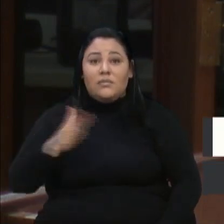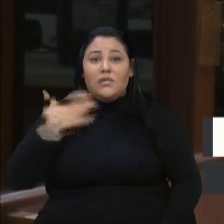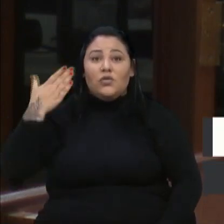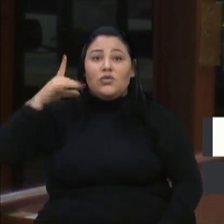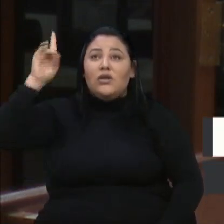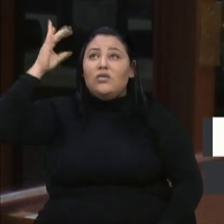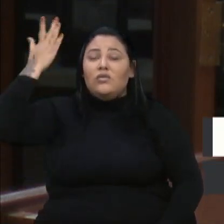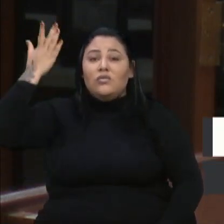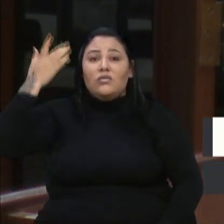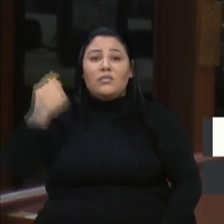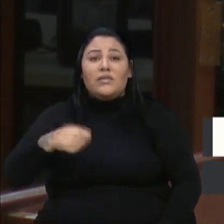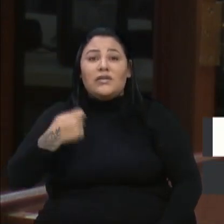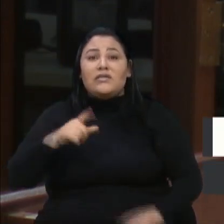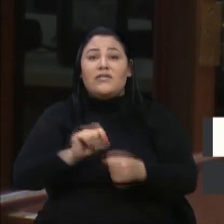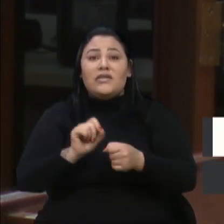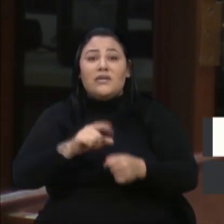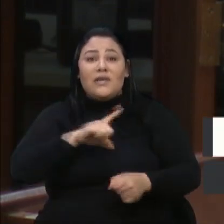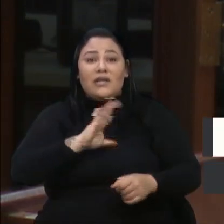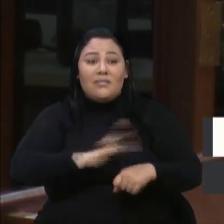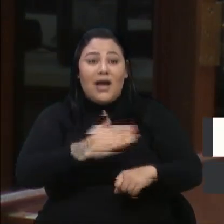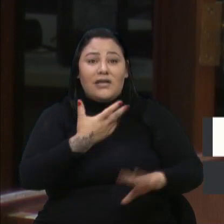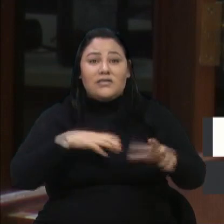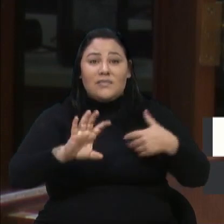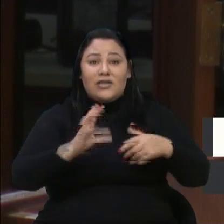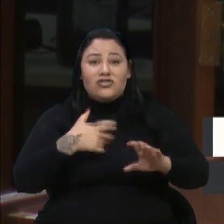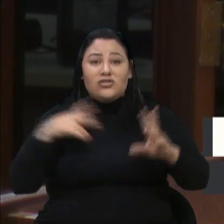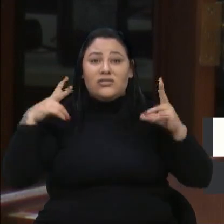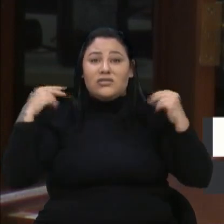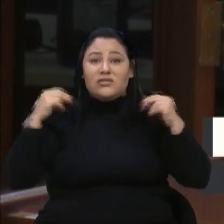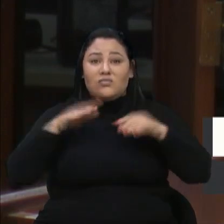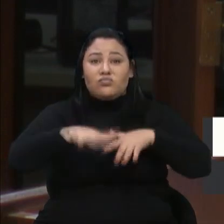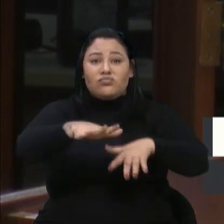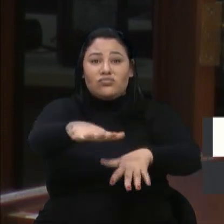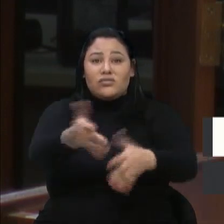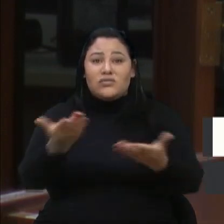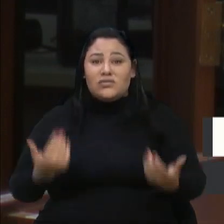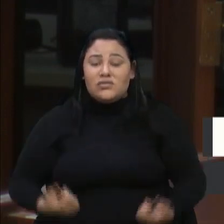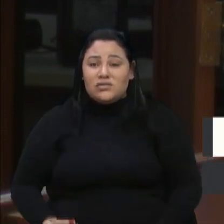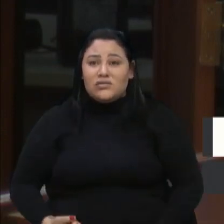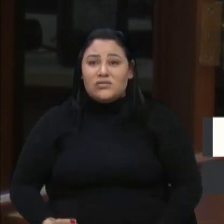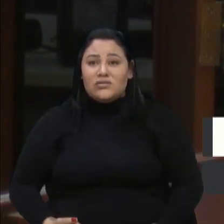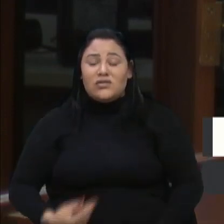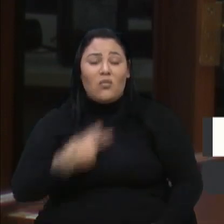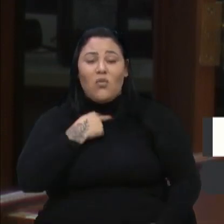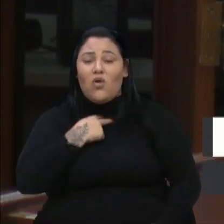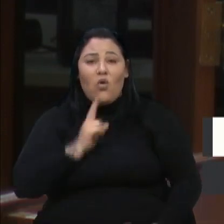precisa fazer para ter mais empatia no trânsito? Não é possível continuar assim.